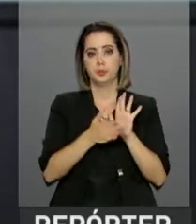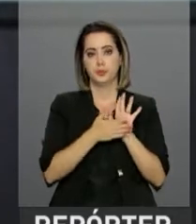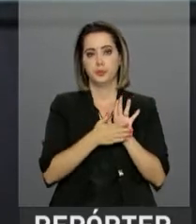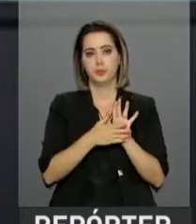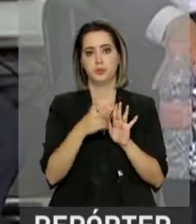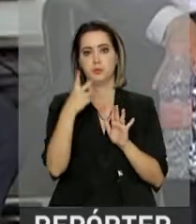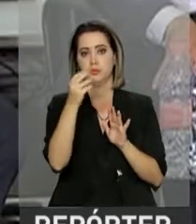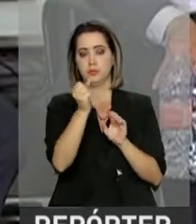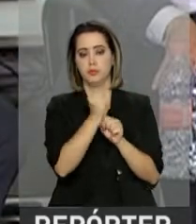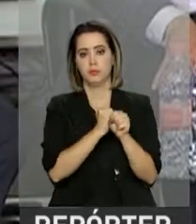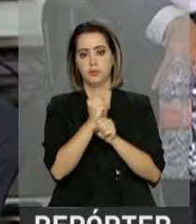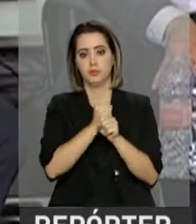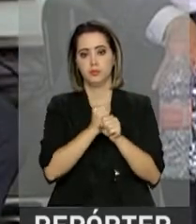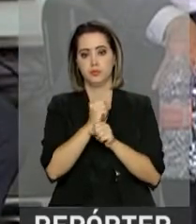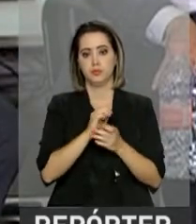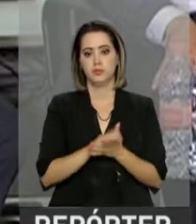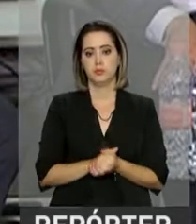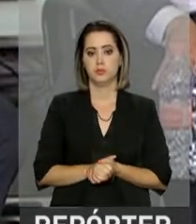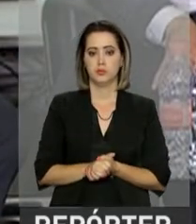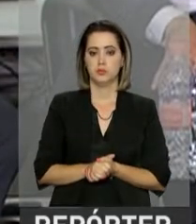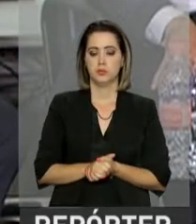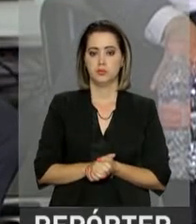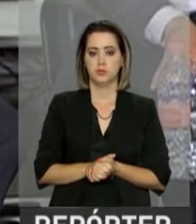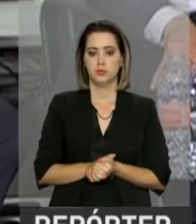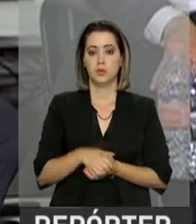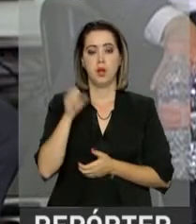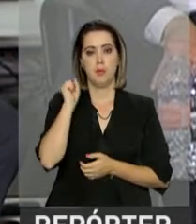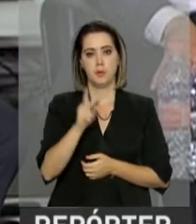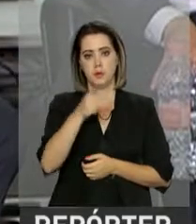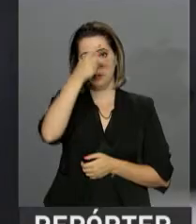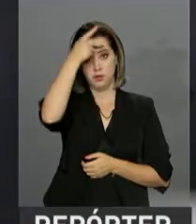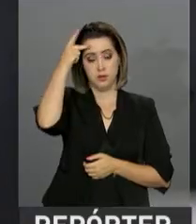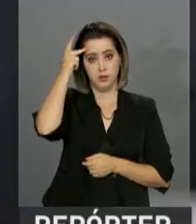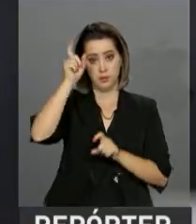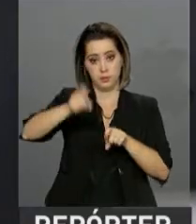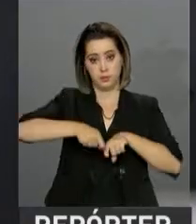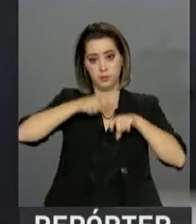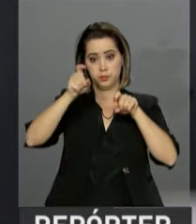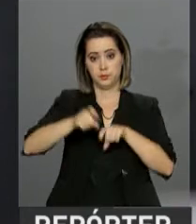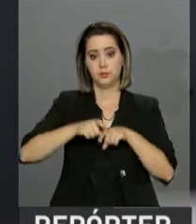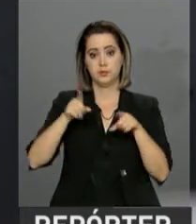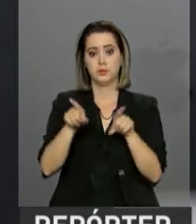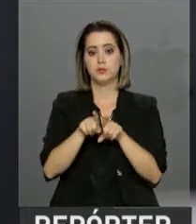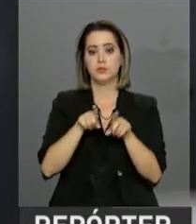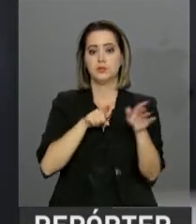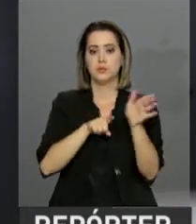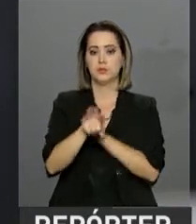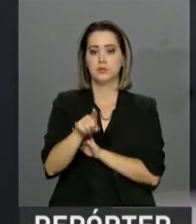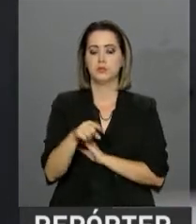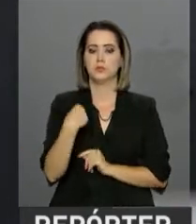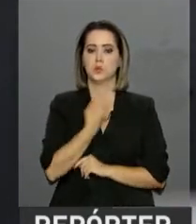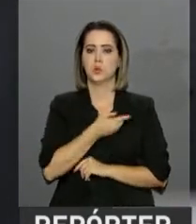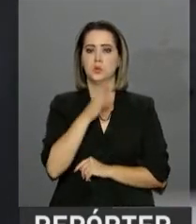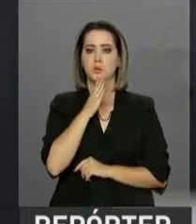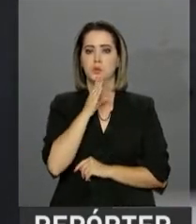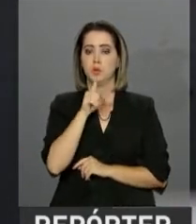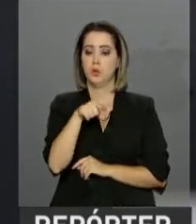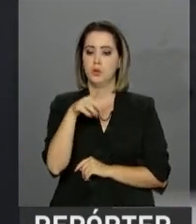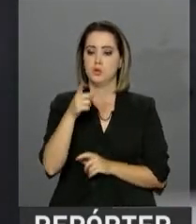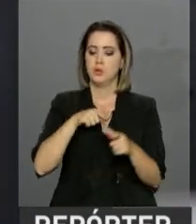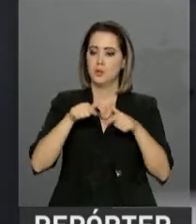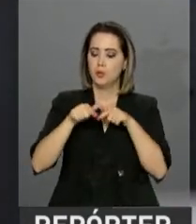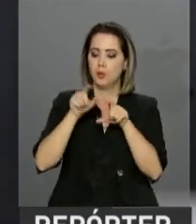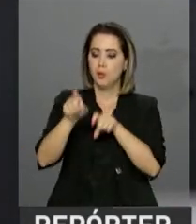leva 20 anos. A aposentadoria de trabalhadores rurais também foi questionada. A gente reconhece a especificidade do trabalho